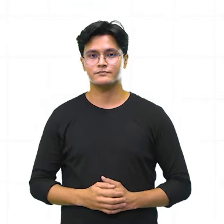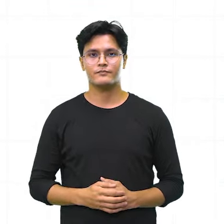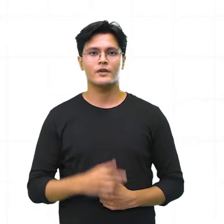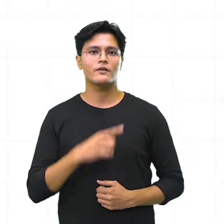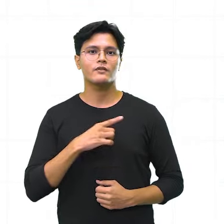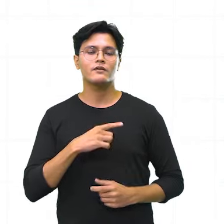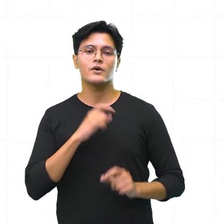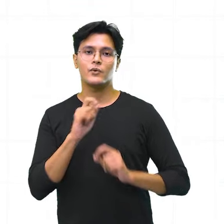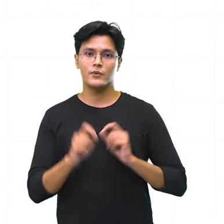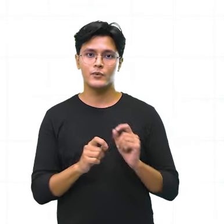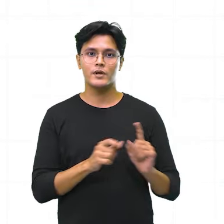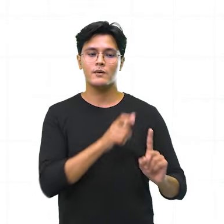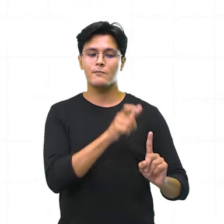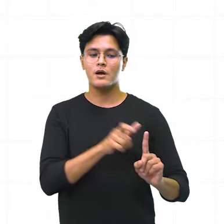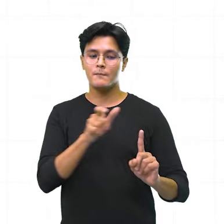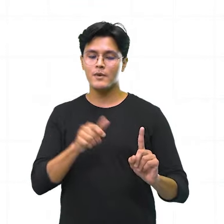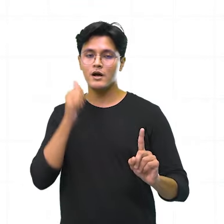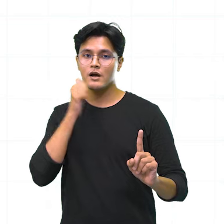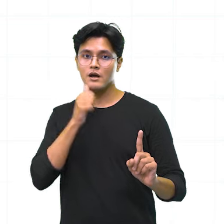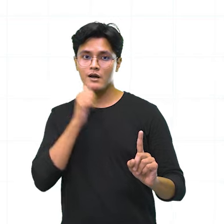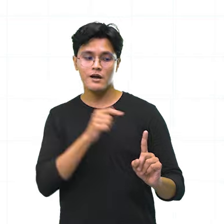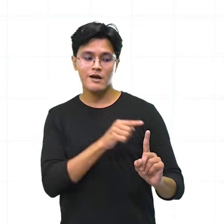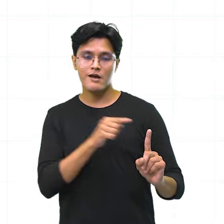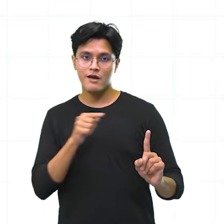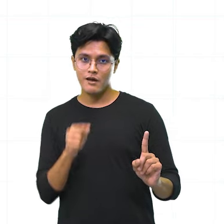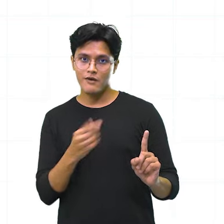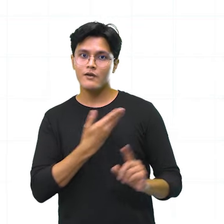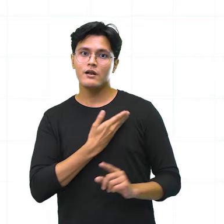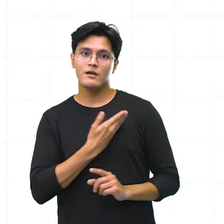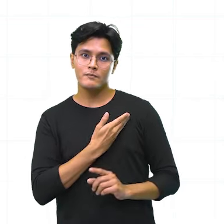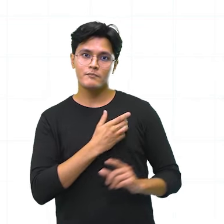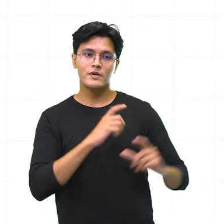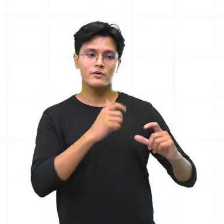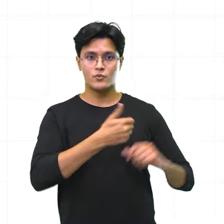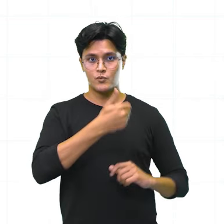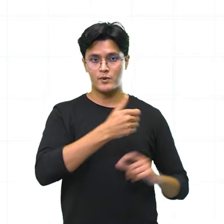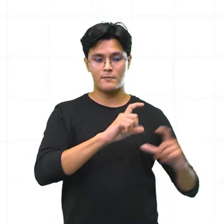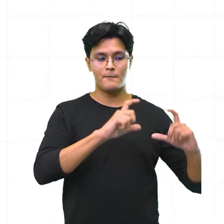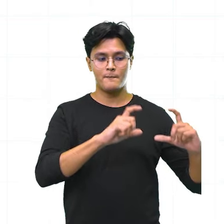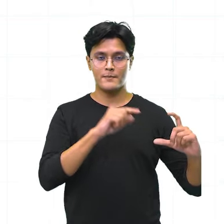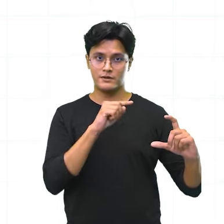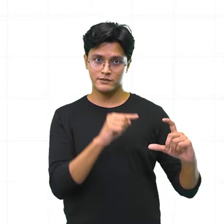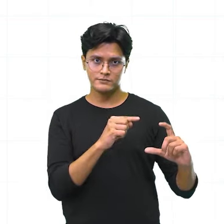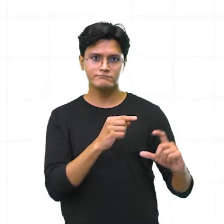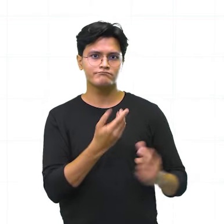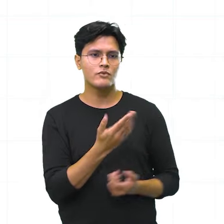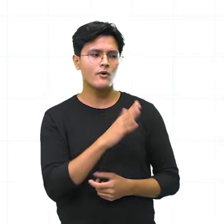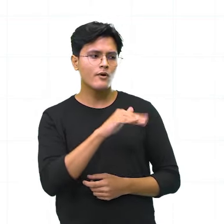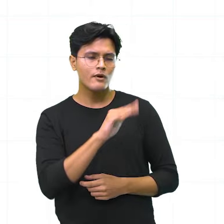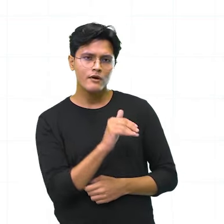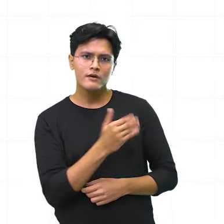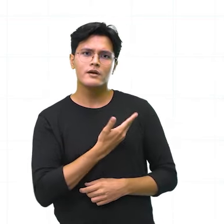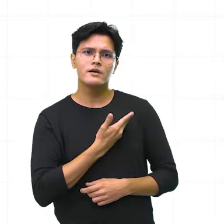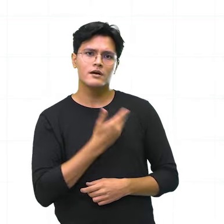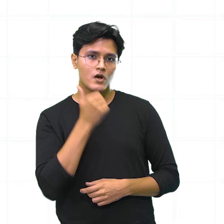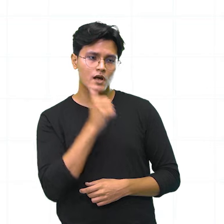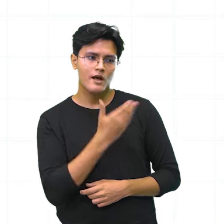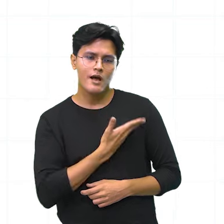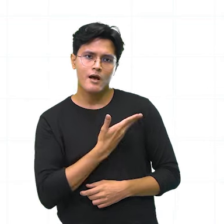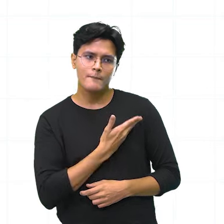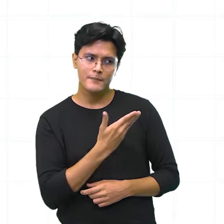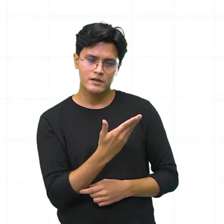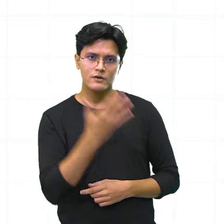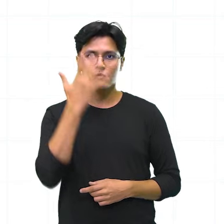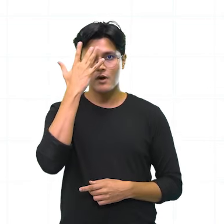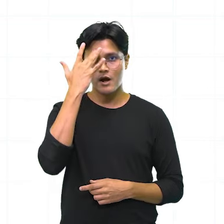Temos aí, então, duas amigas conversando e no primeiro quadrinho a gente tem a seguinte fala. Amiga, amanhã eu começo